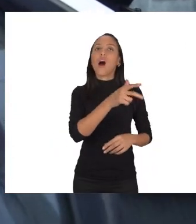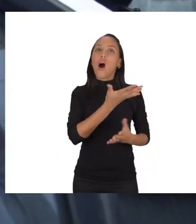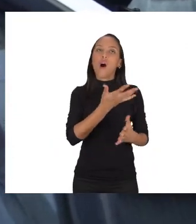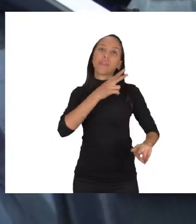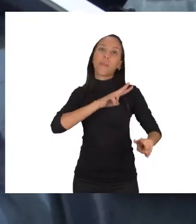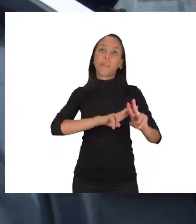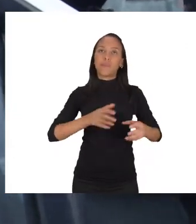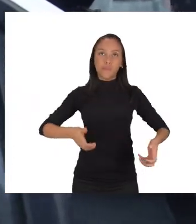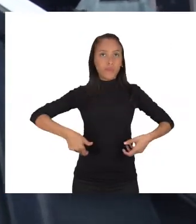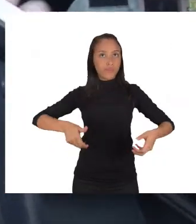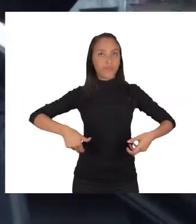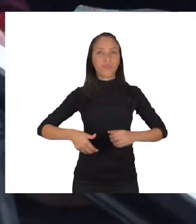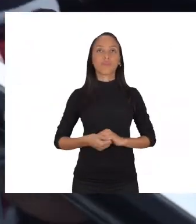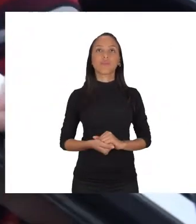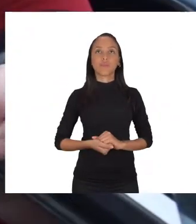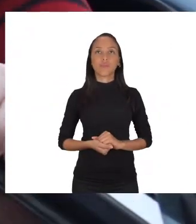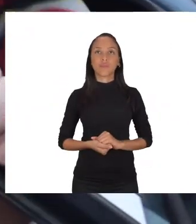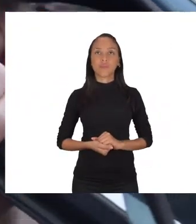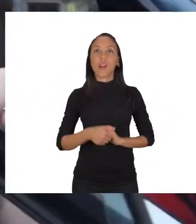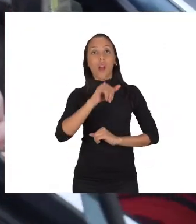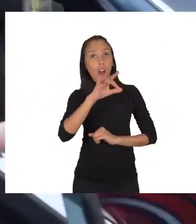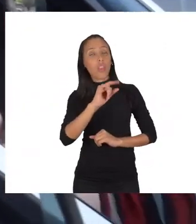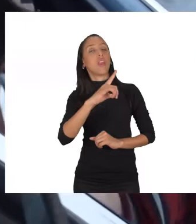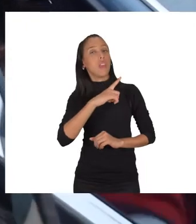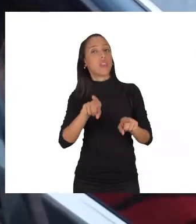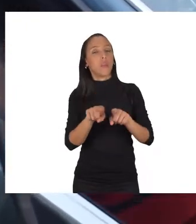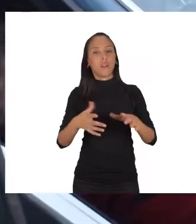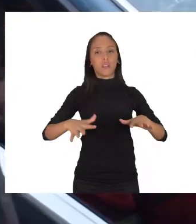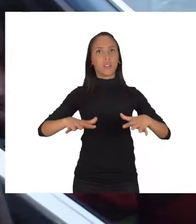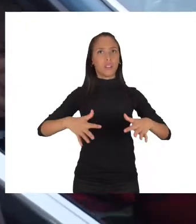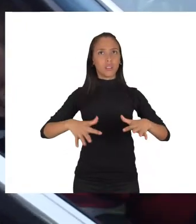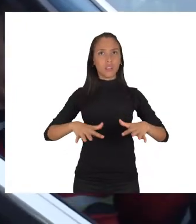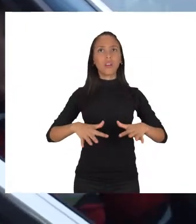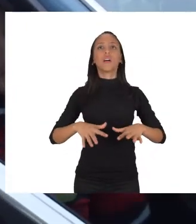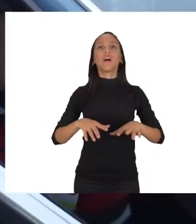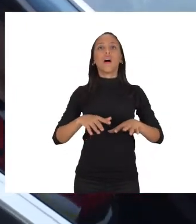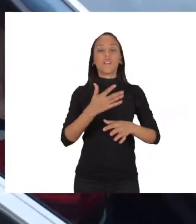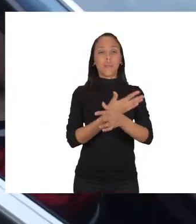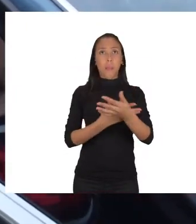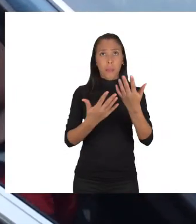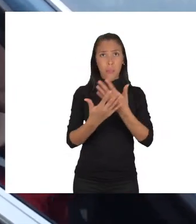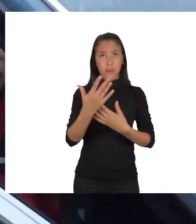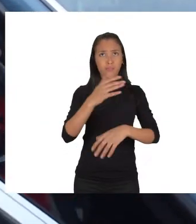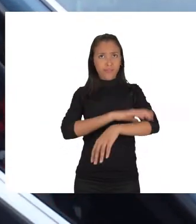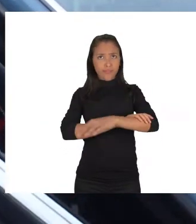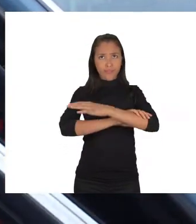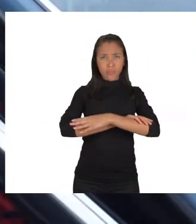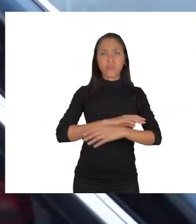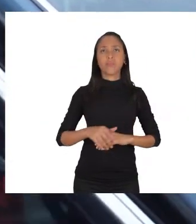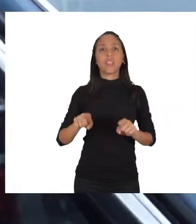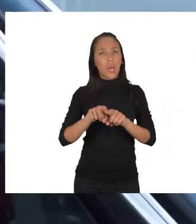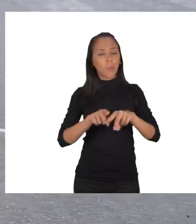rodas. Apresenta ainda tremores e fasciculações em membros superiores e membros inferiores.